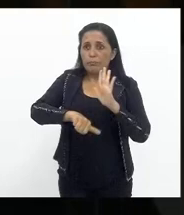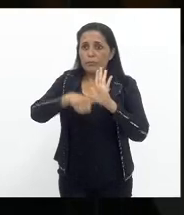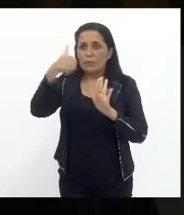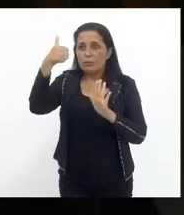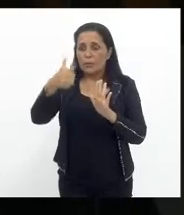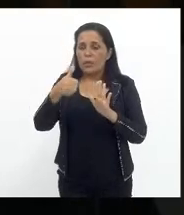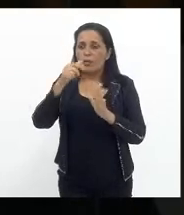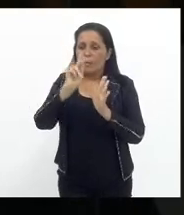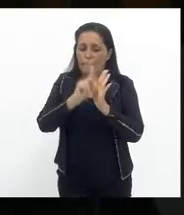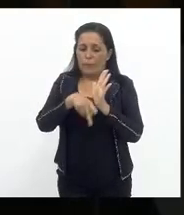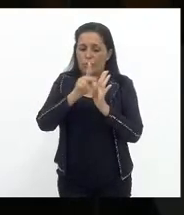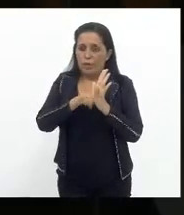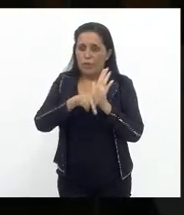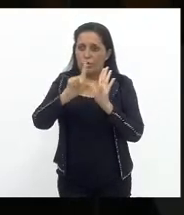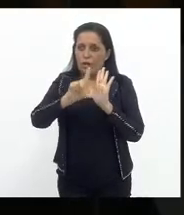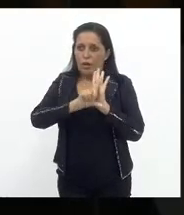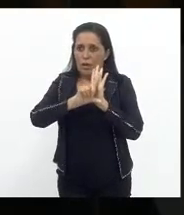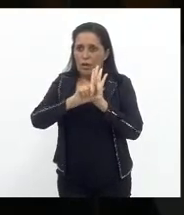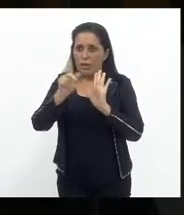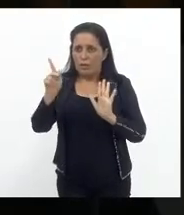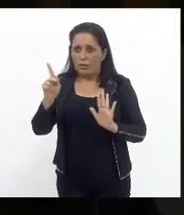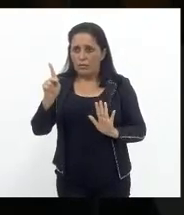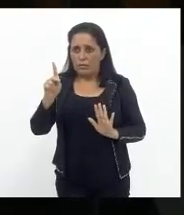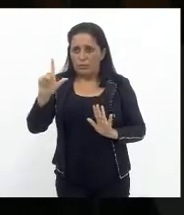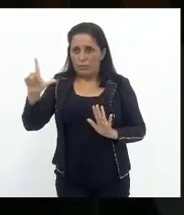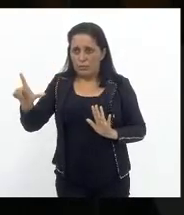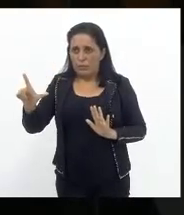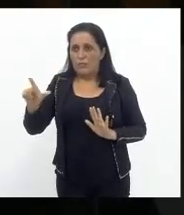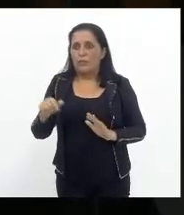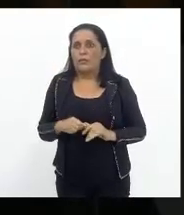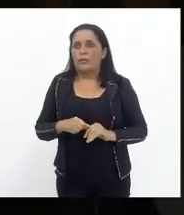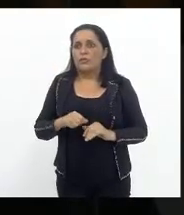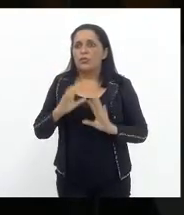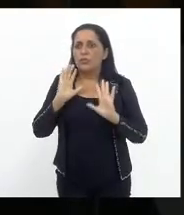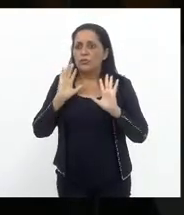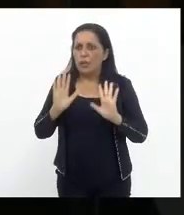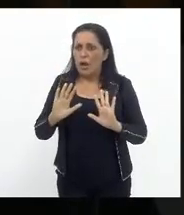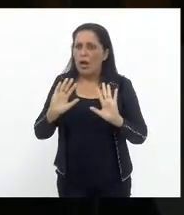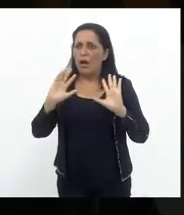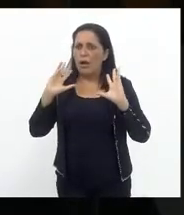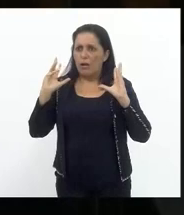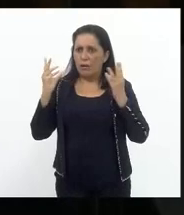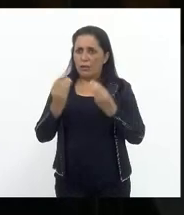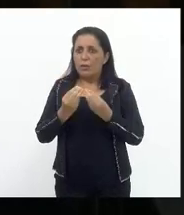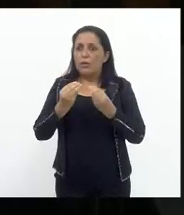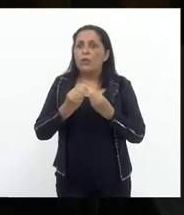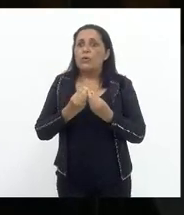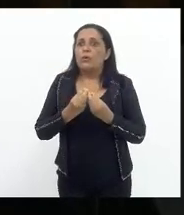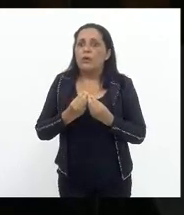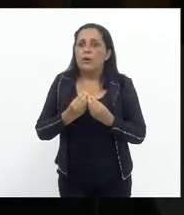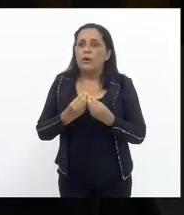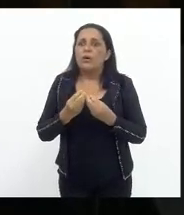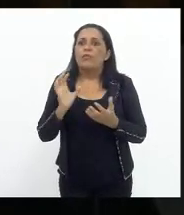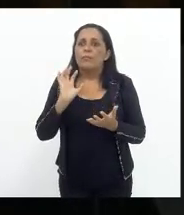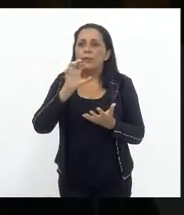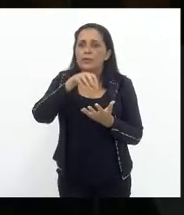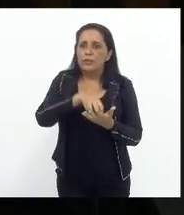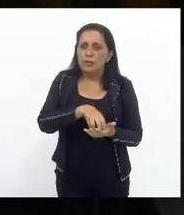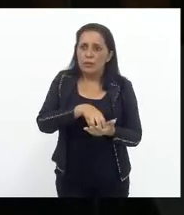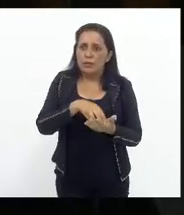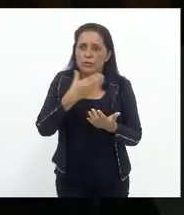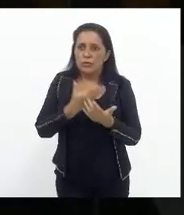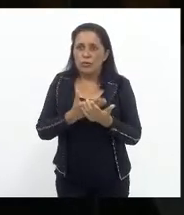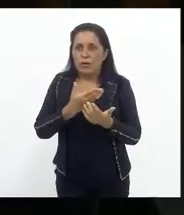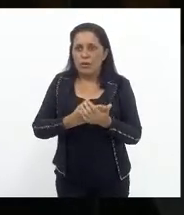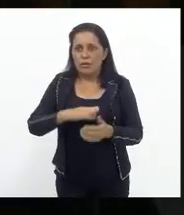lei protocolado e aprovado nesta Assembleia foi a implantação da Escola Cívico-Militar